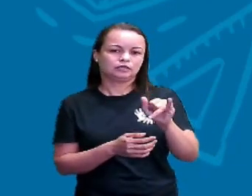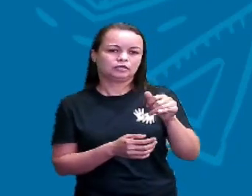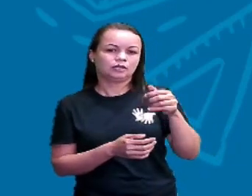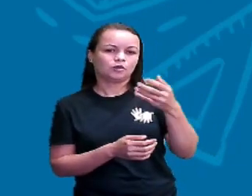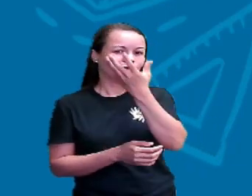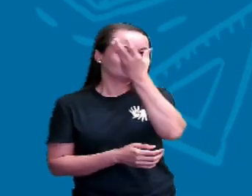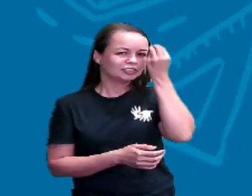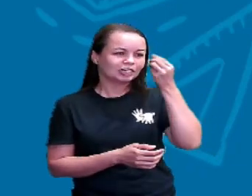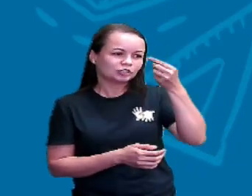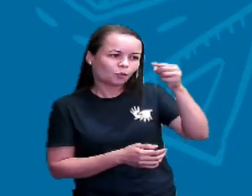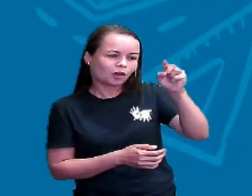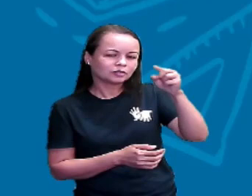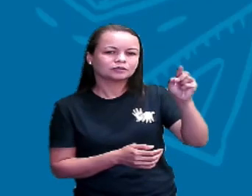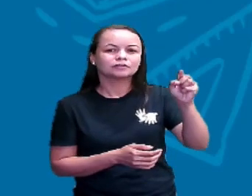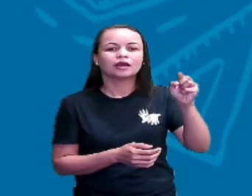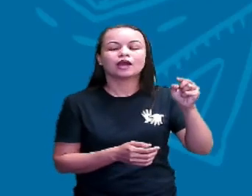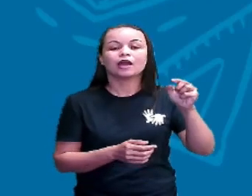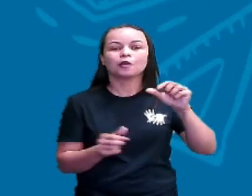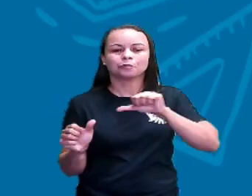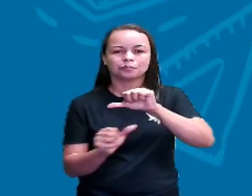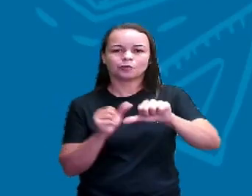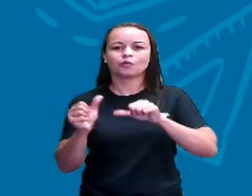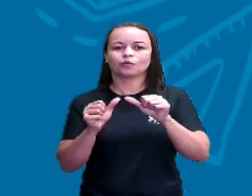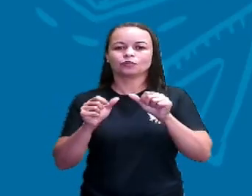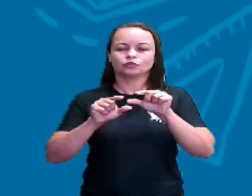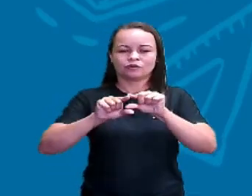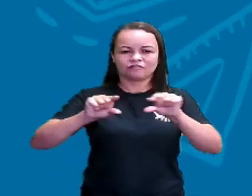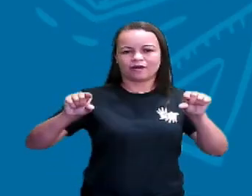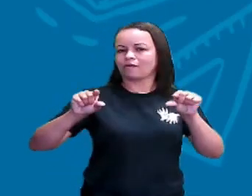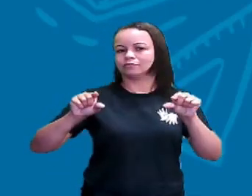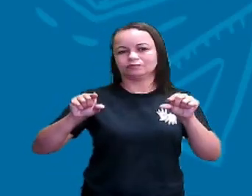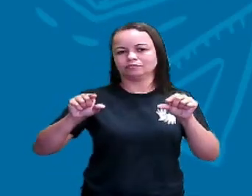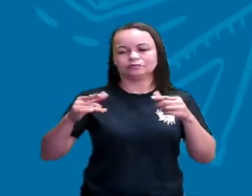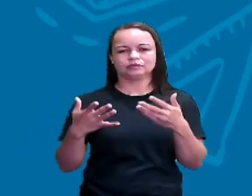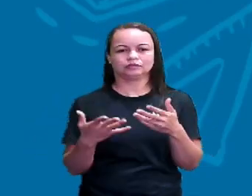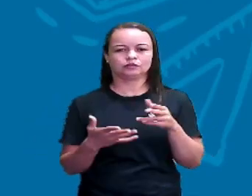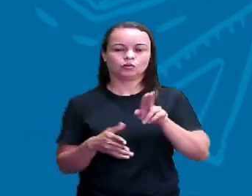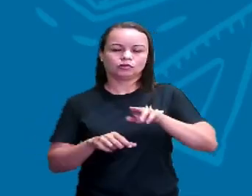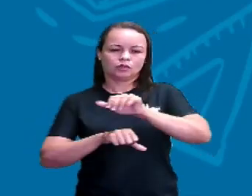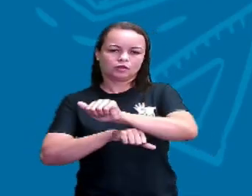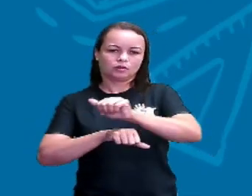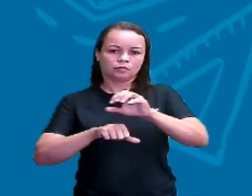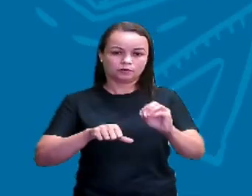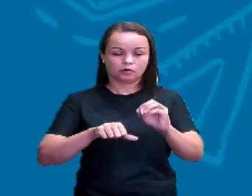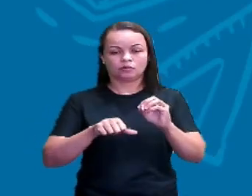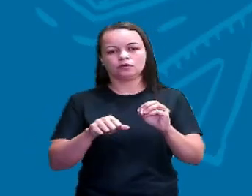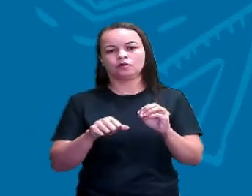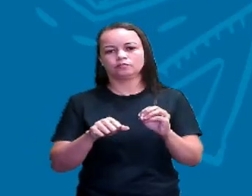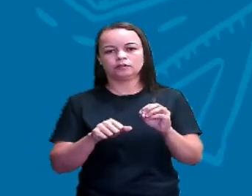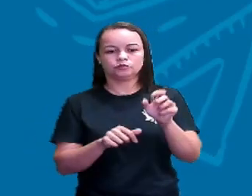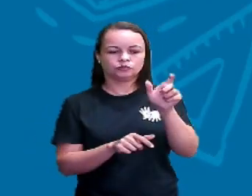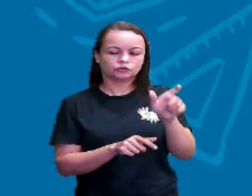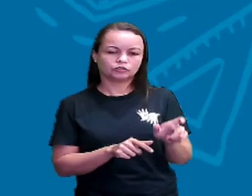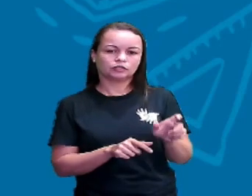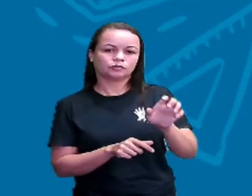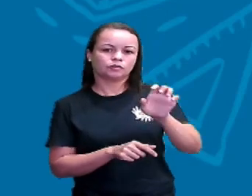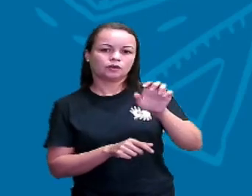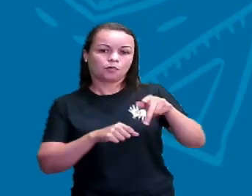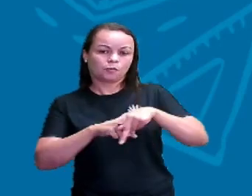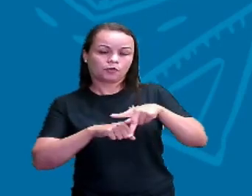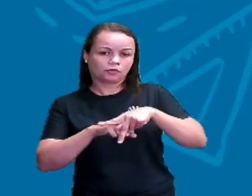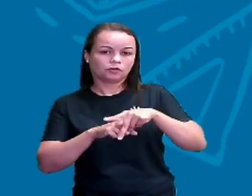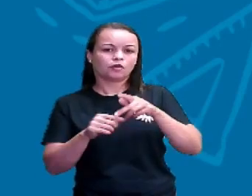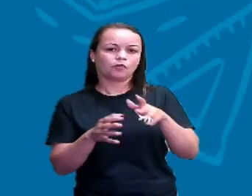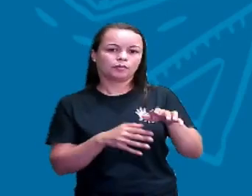frase. Então, sempre que eu estiver usando o pronome sujeito ele, que